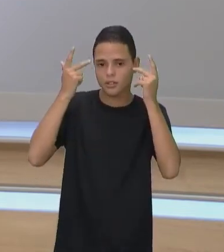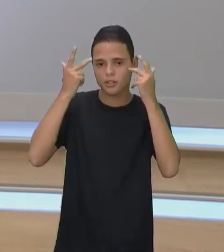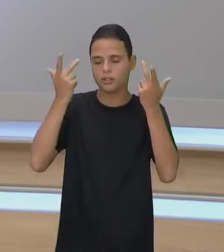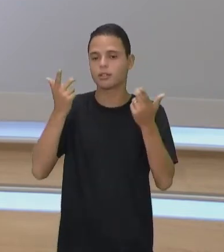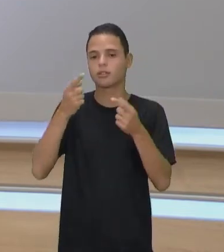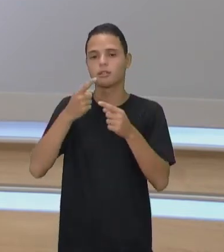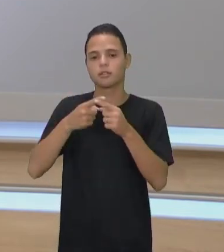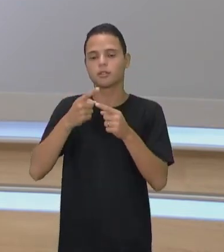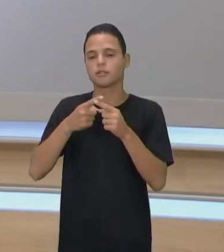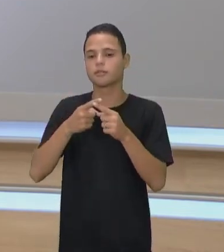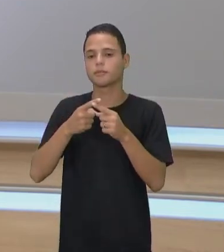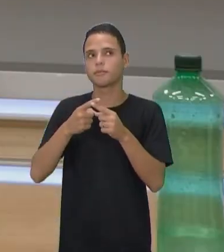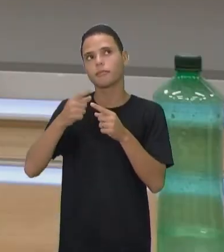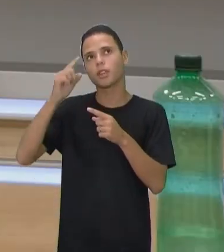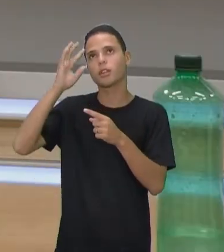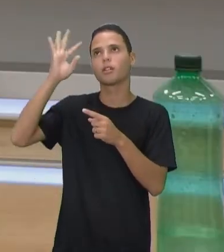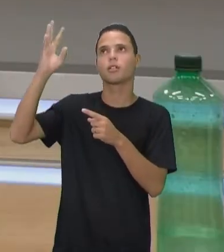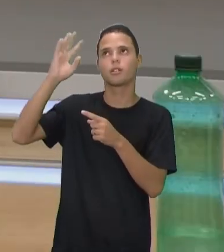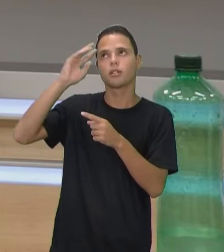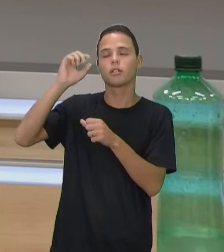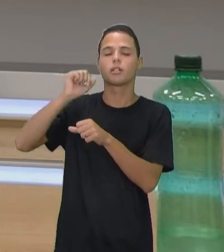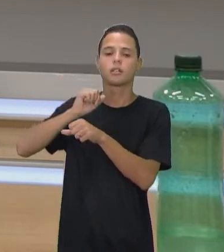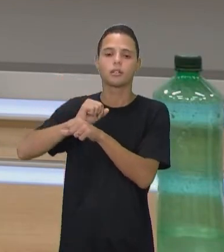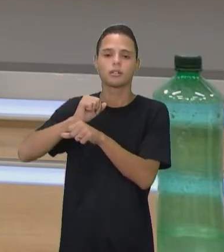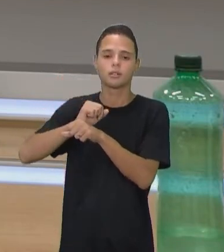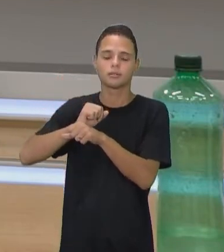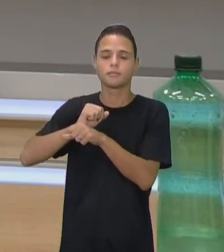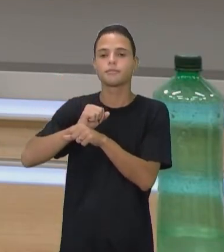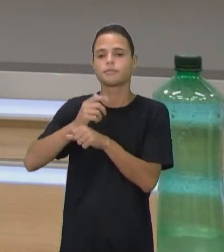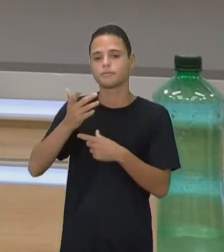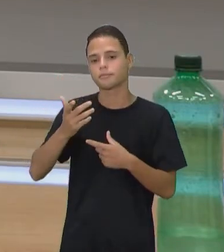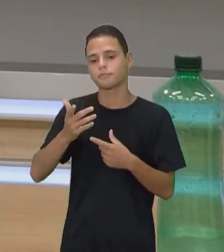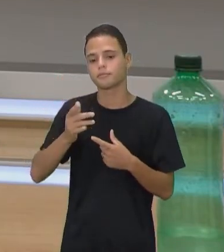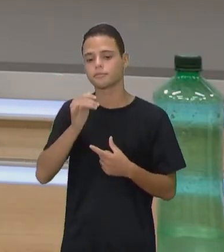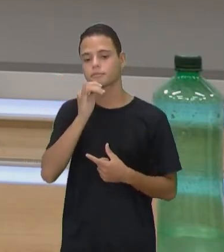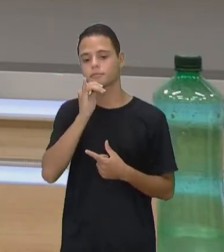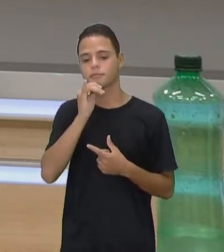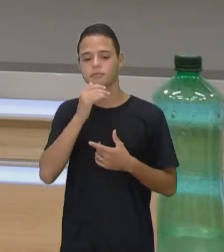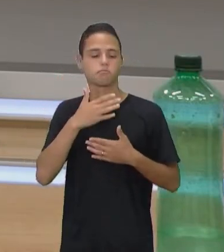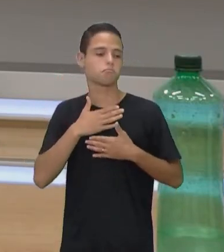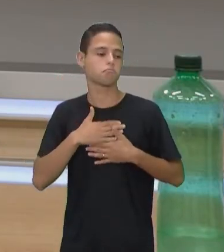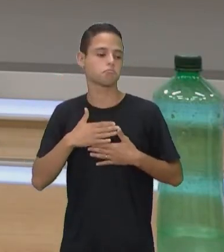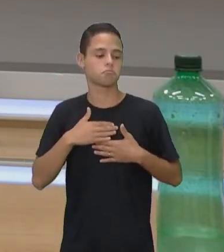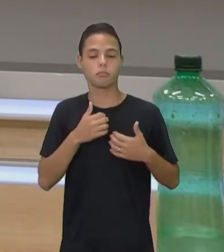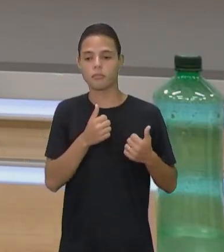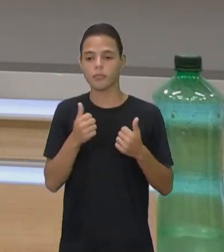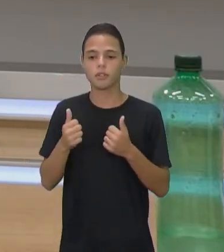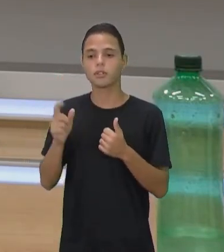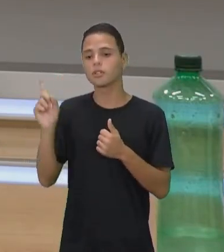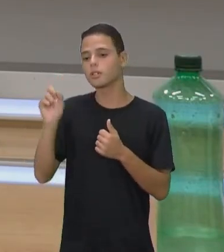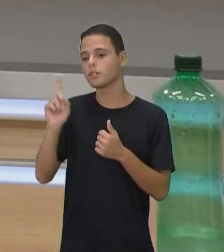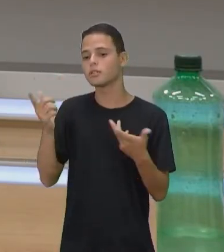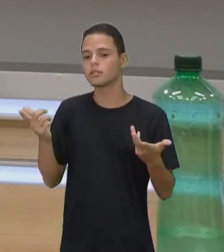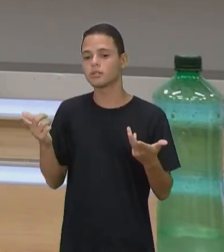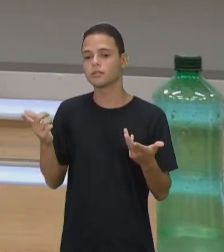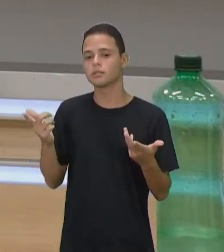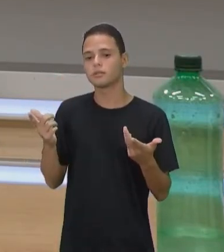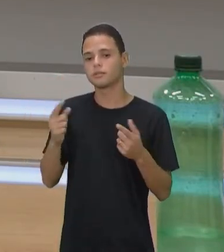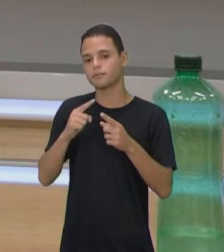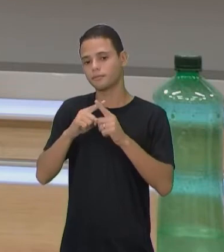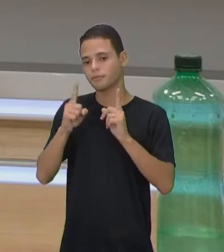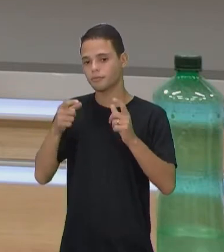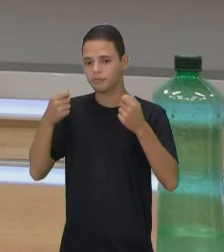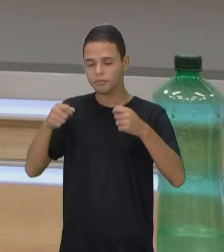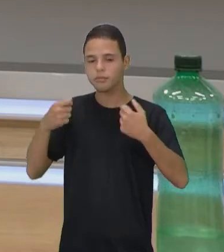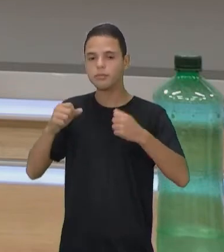pensa mais para fazer. É aquela coisa, né? Sair da sua zona de conforto. Estou confortável? Não. Mas a gente tem que sair da nossa zona de conforto pensando no meio ambiente,